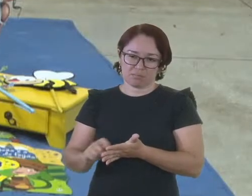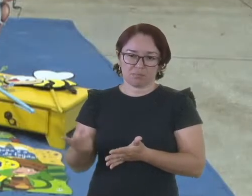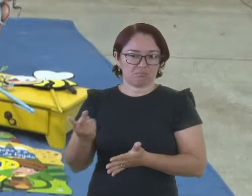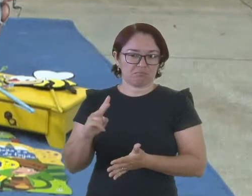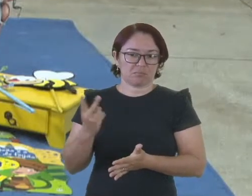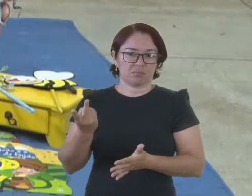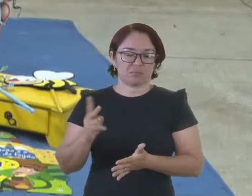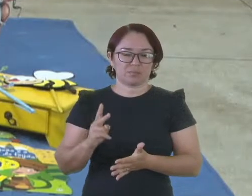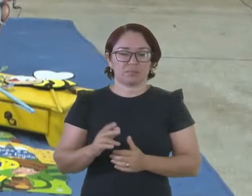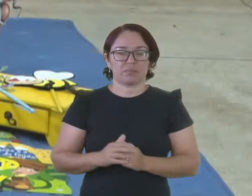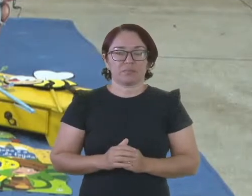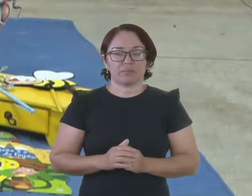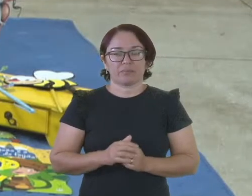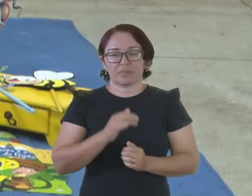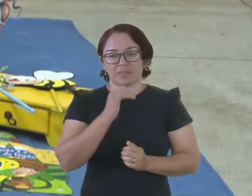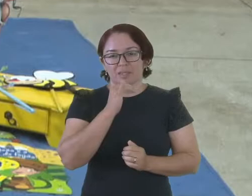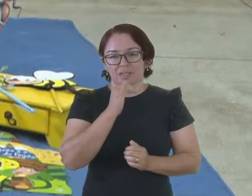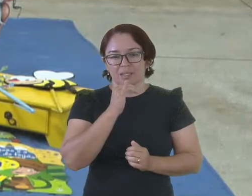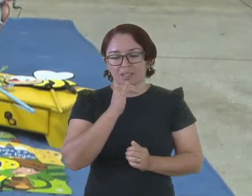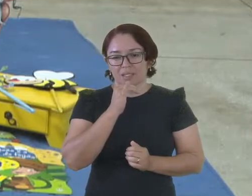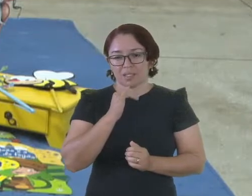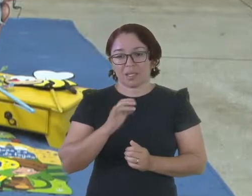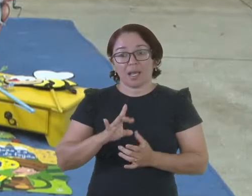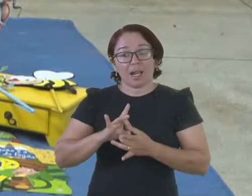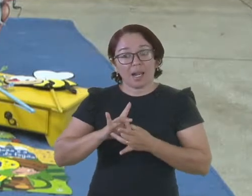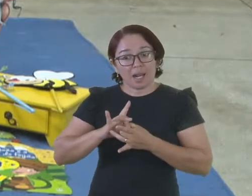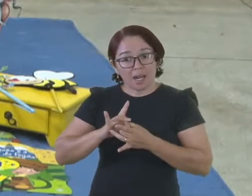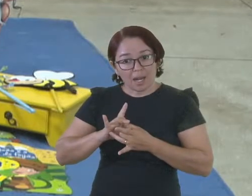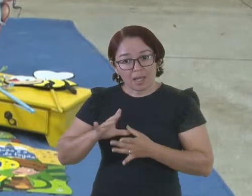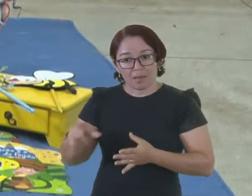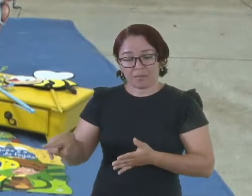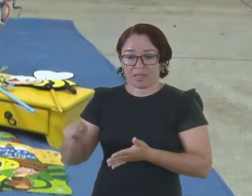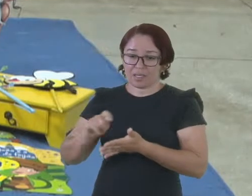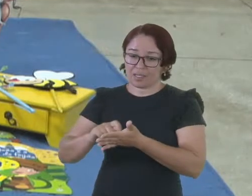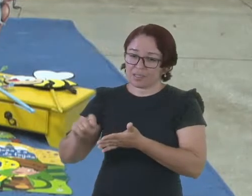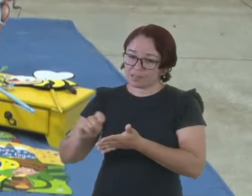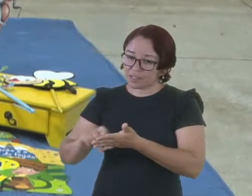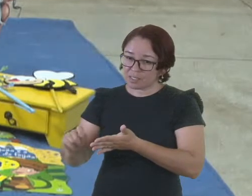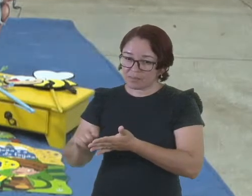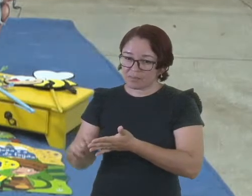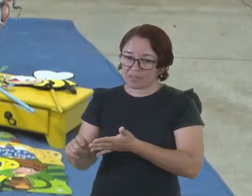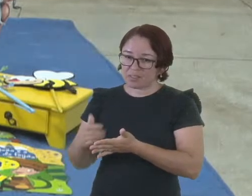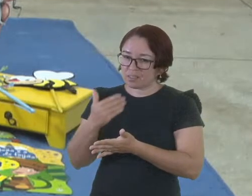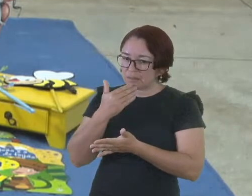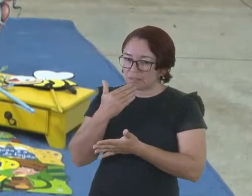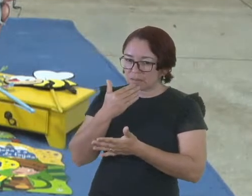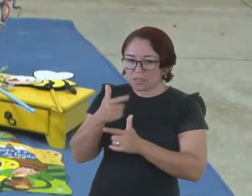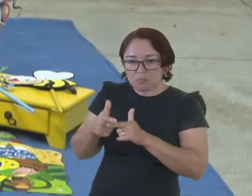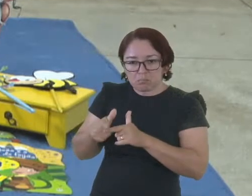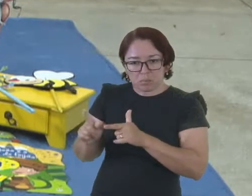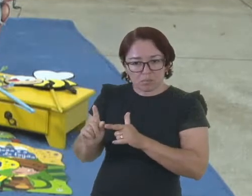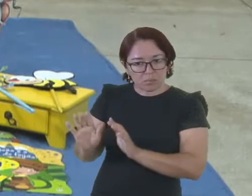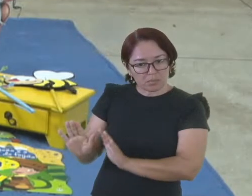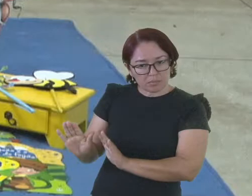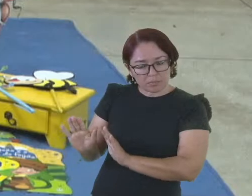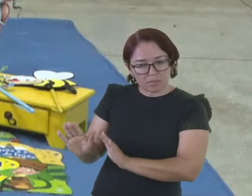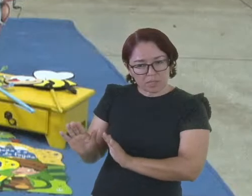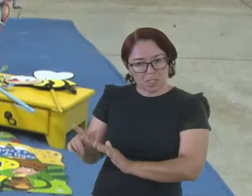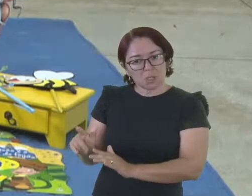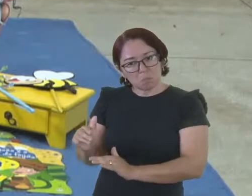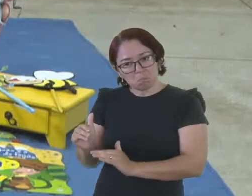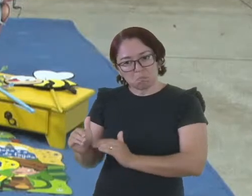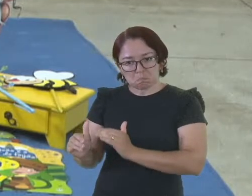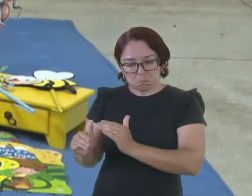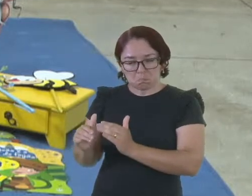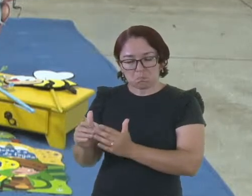lembrando que é a escrita espontânea da criança. A criança tem o tempo dela e o jeitinho dela de escrever. Então, ela